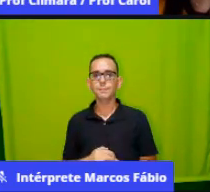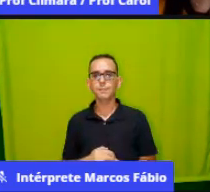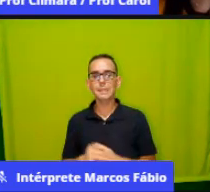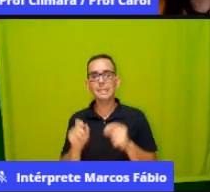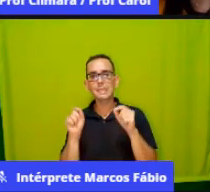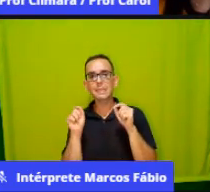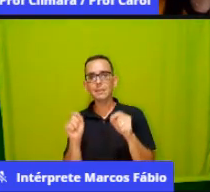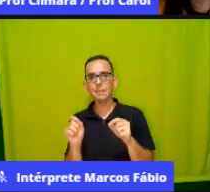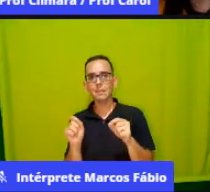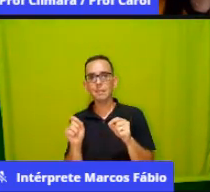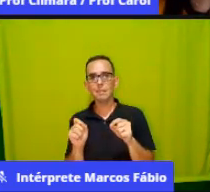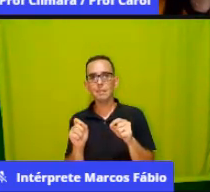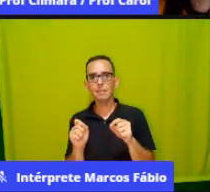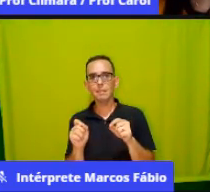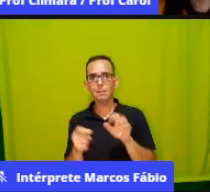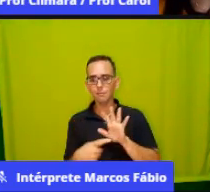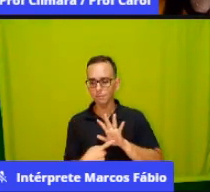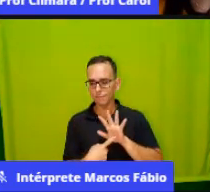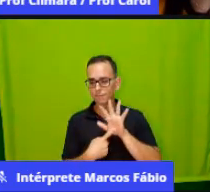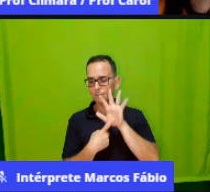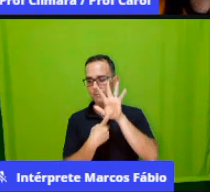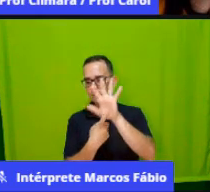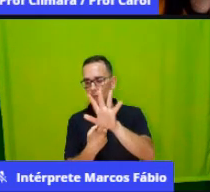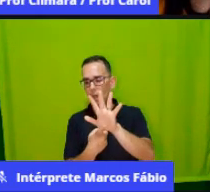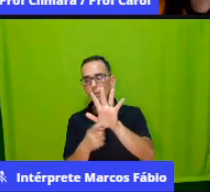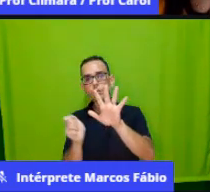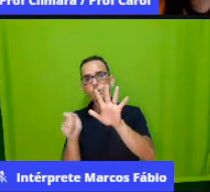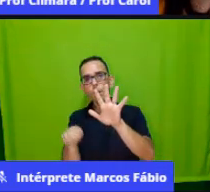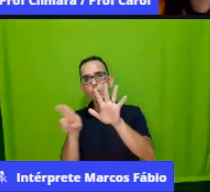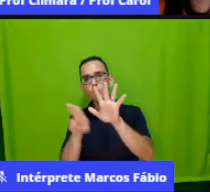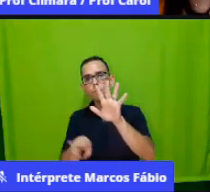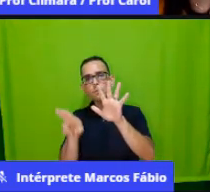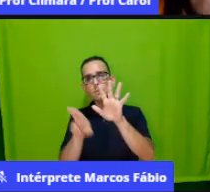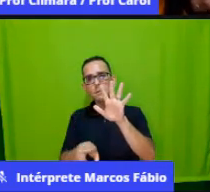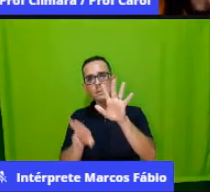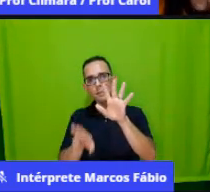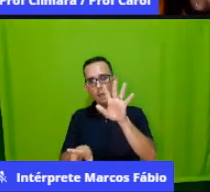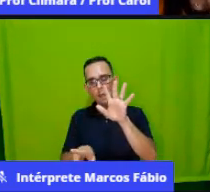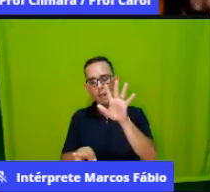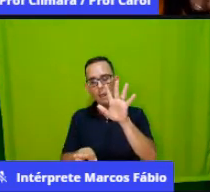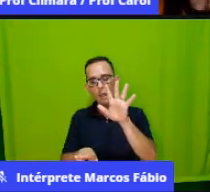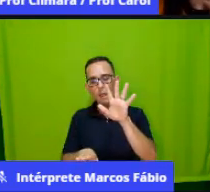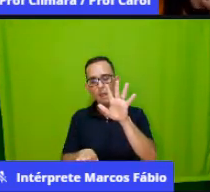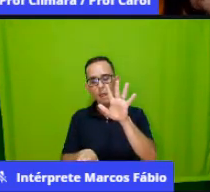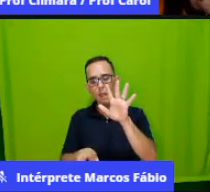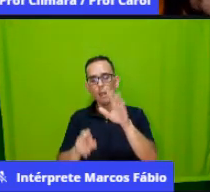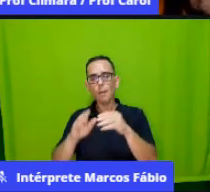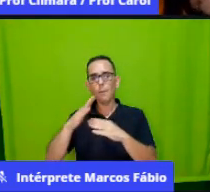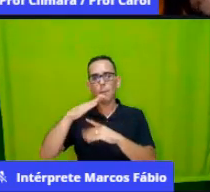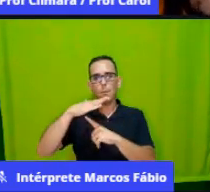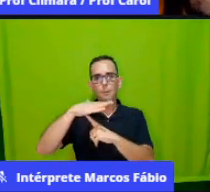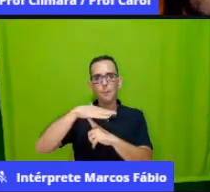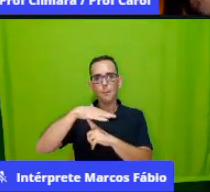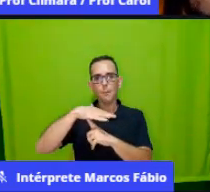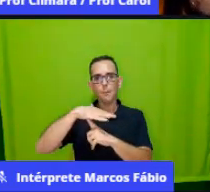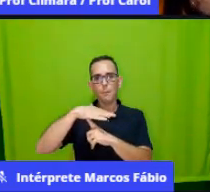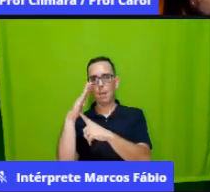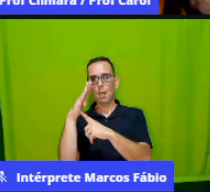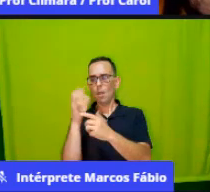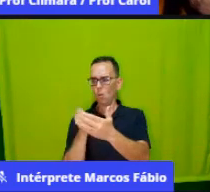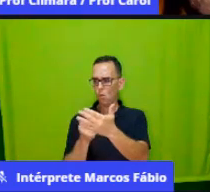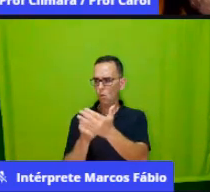que no caso aqui a gente está usando um plano inclinado, né? Aí nós temos o plano inclinado que a gente compra pronto,